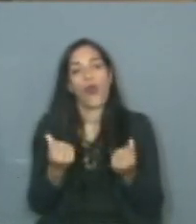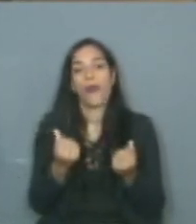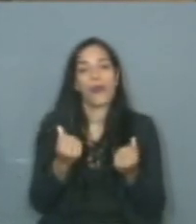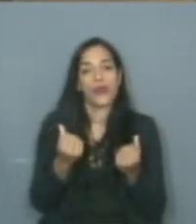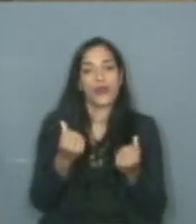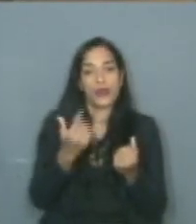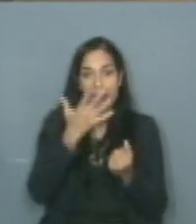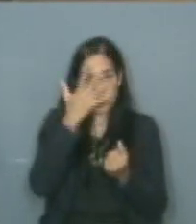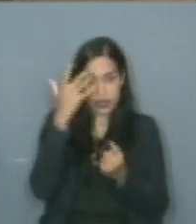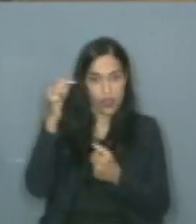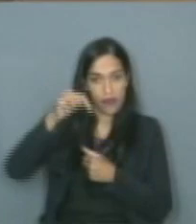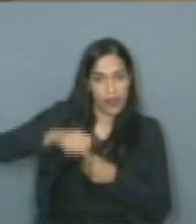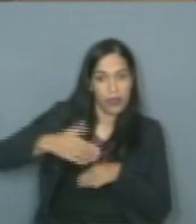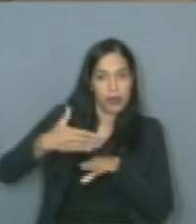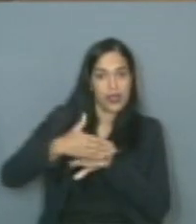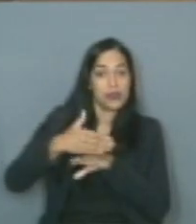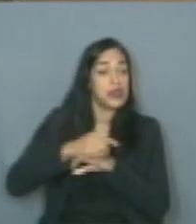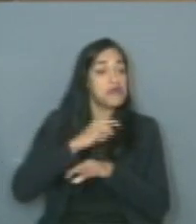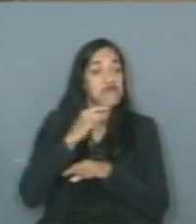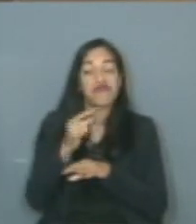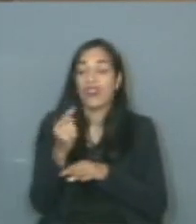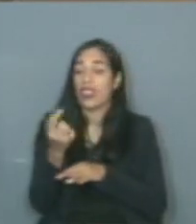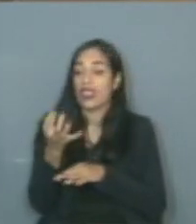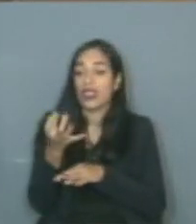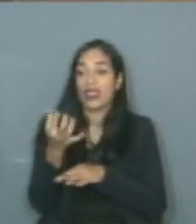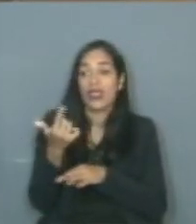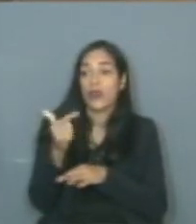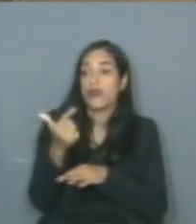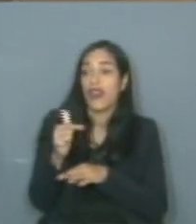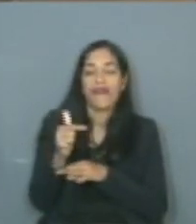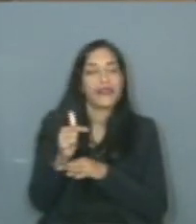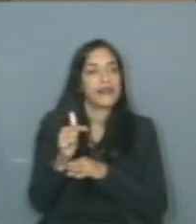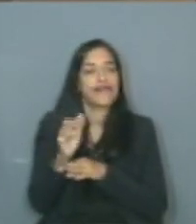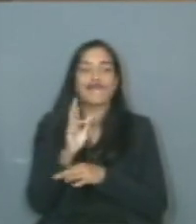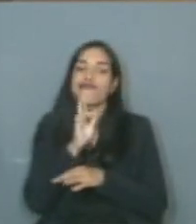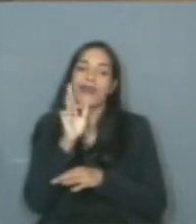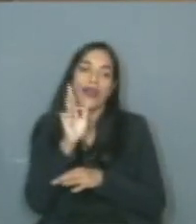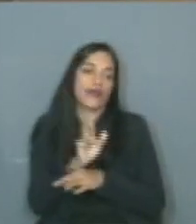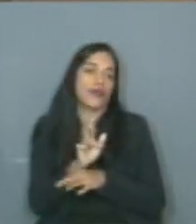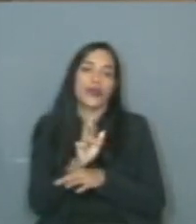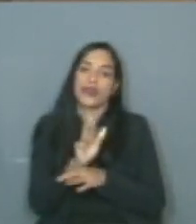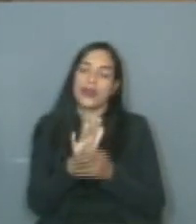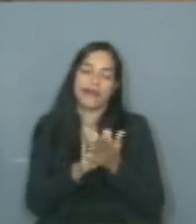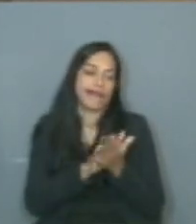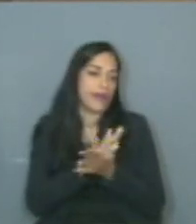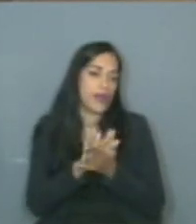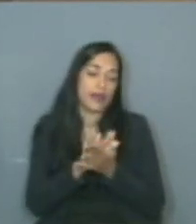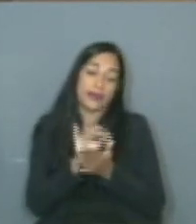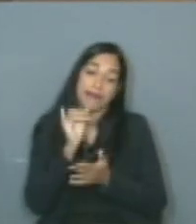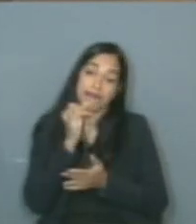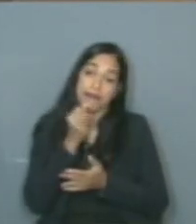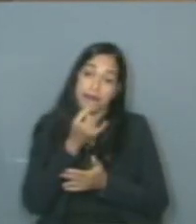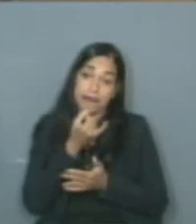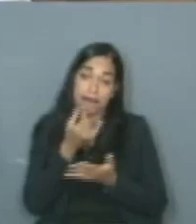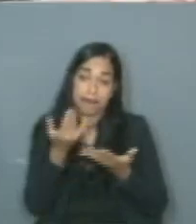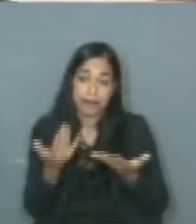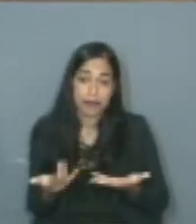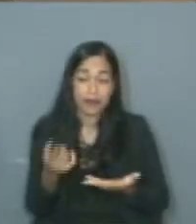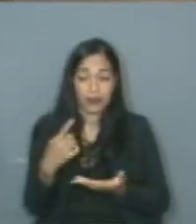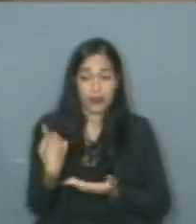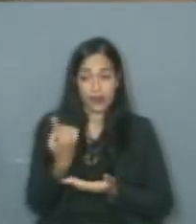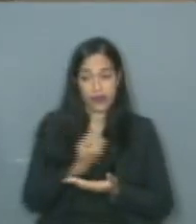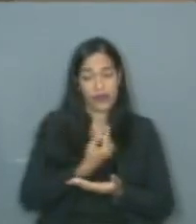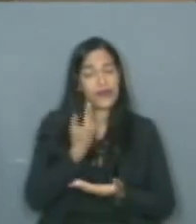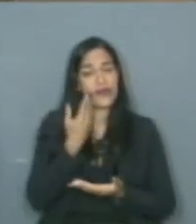quantas pessoas vieram? Nenhuma. Nem para dar o resultado. Infelizmente, a gente sabe